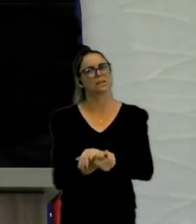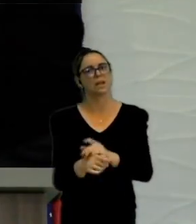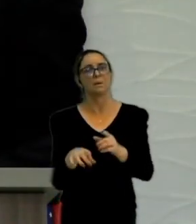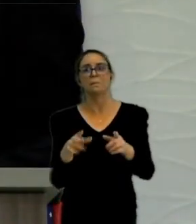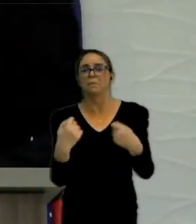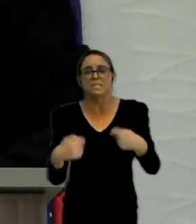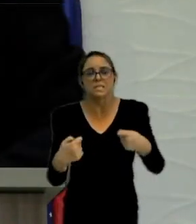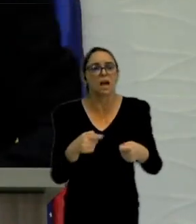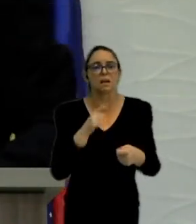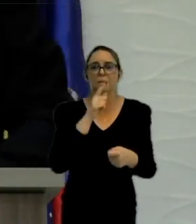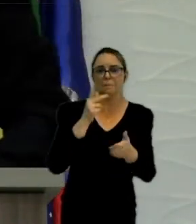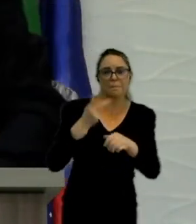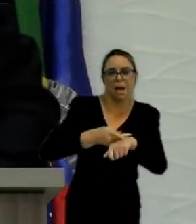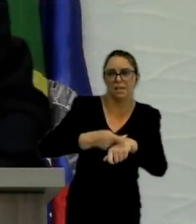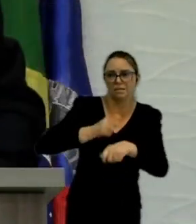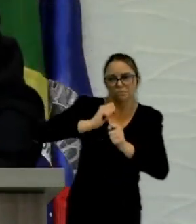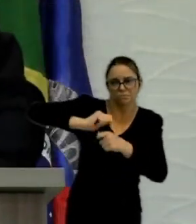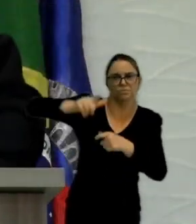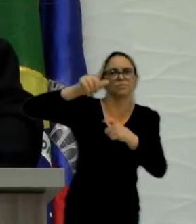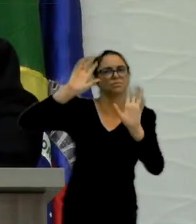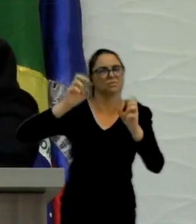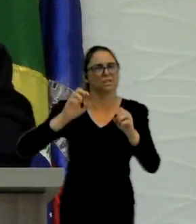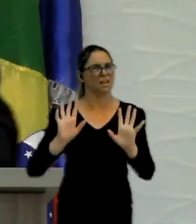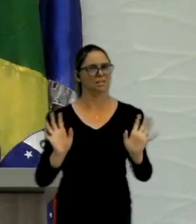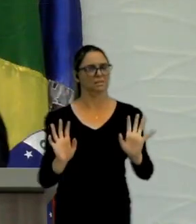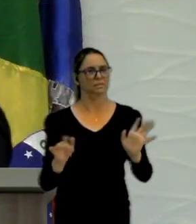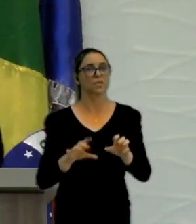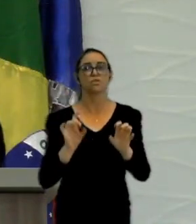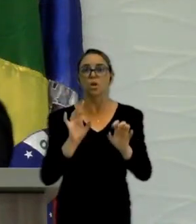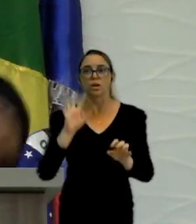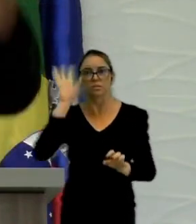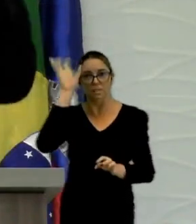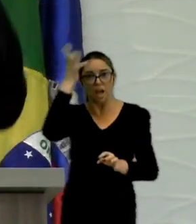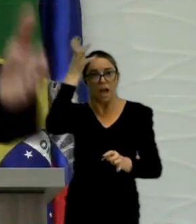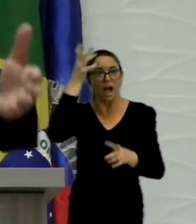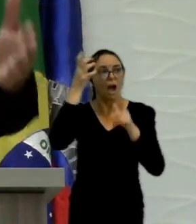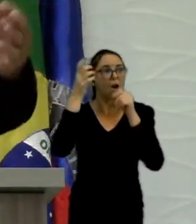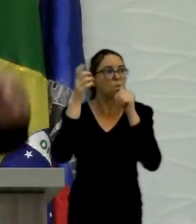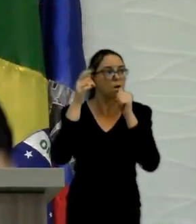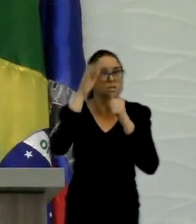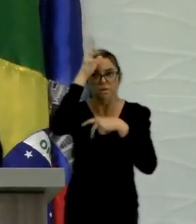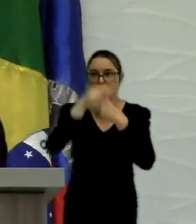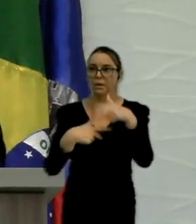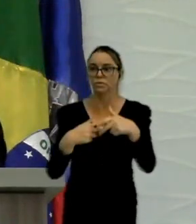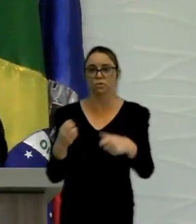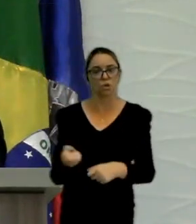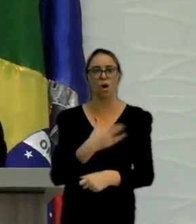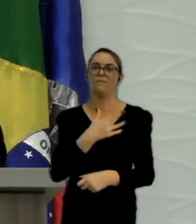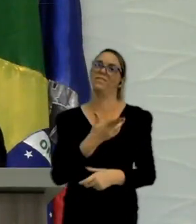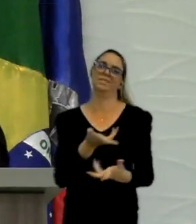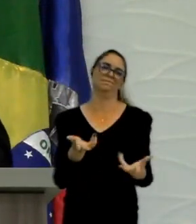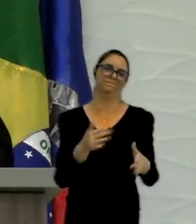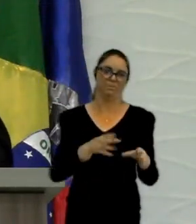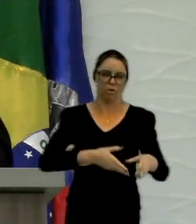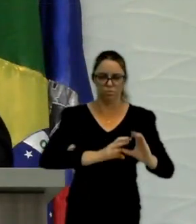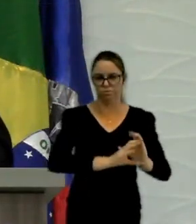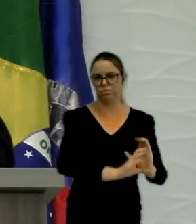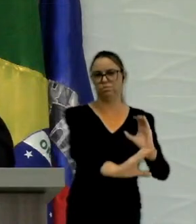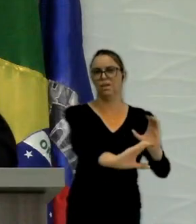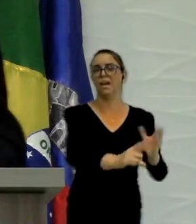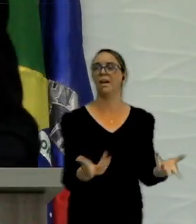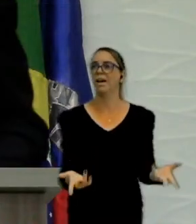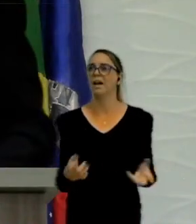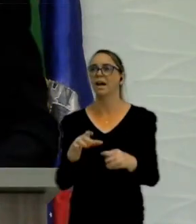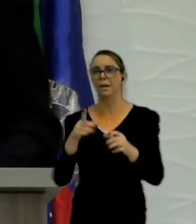em deputado. Só se resolve o problema da água de São Bento com essa nova rede. Aí vereador Pachequinho vem para